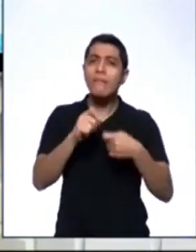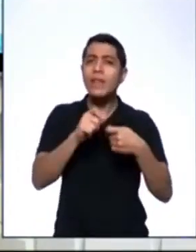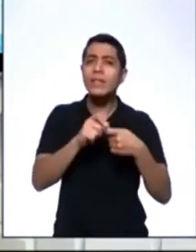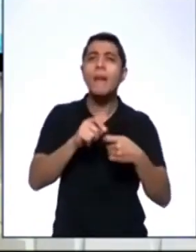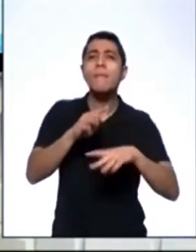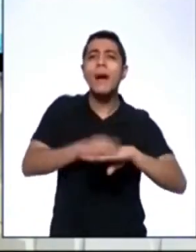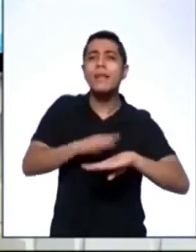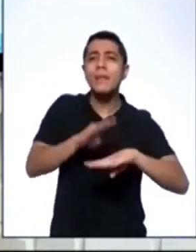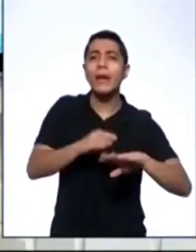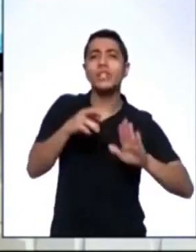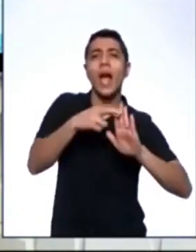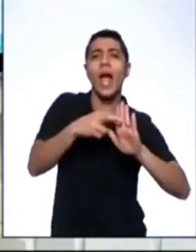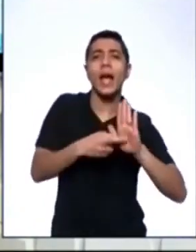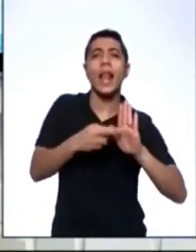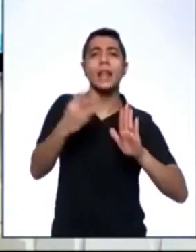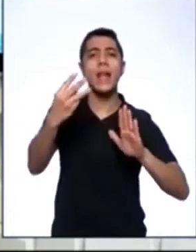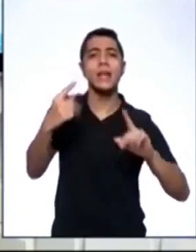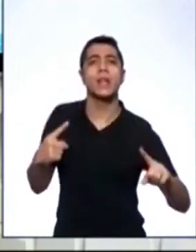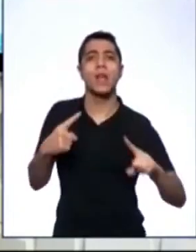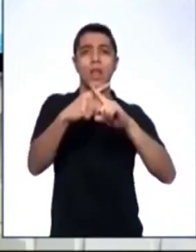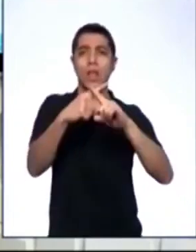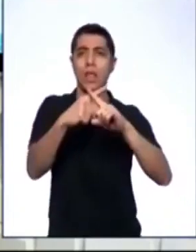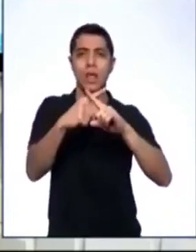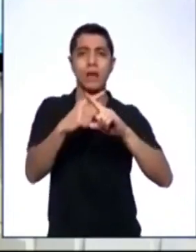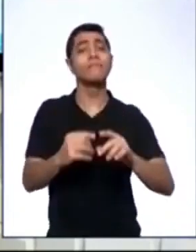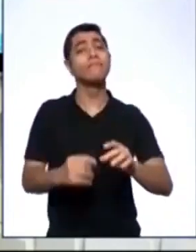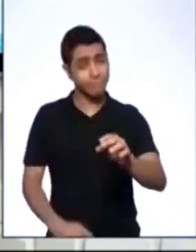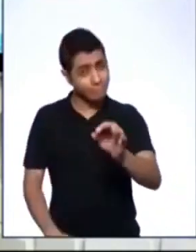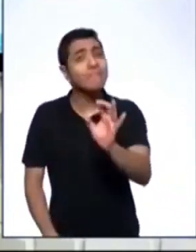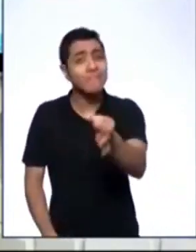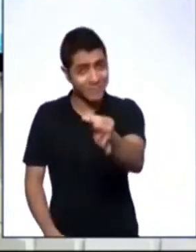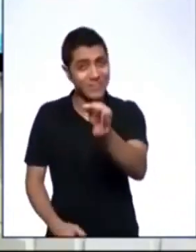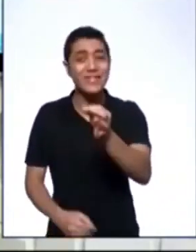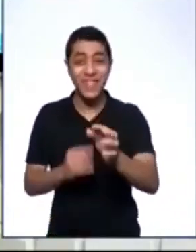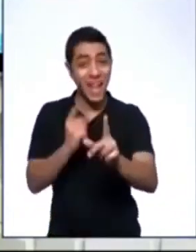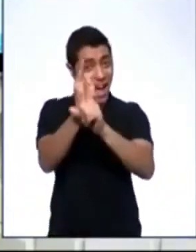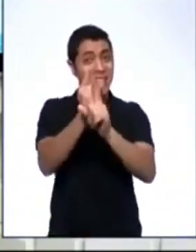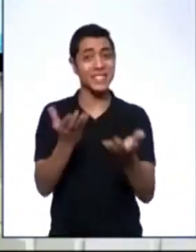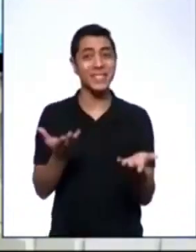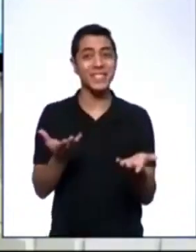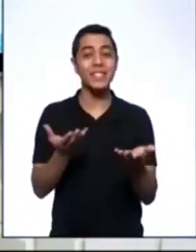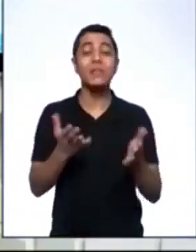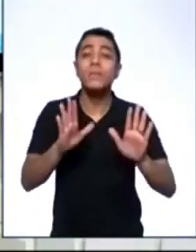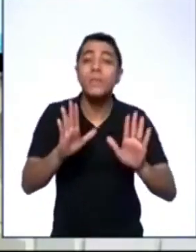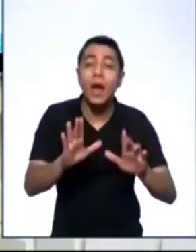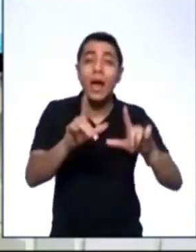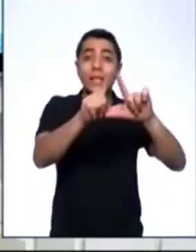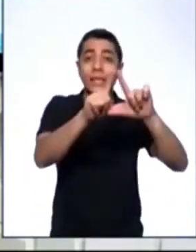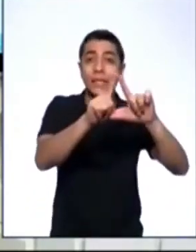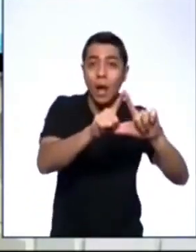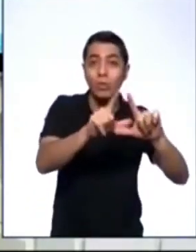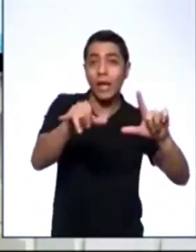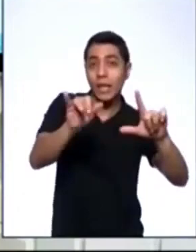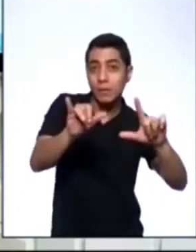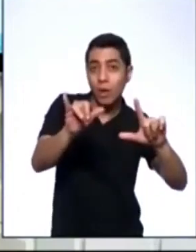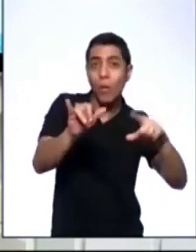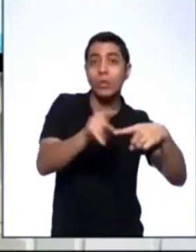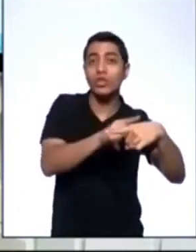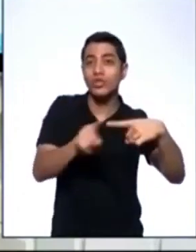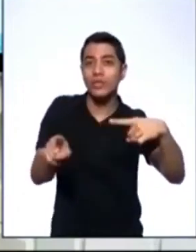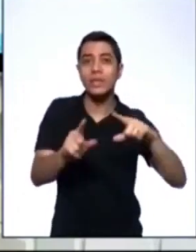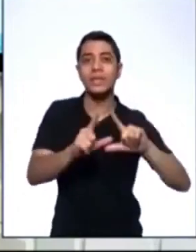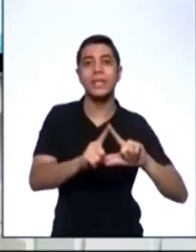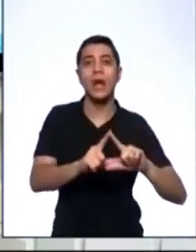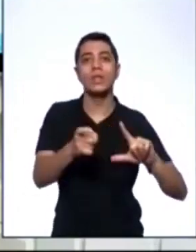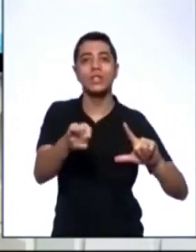exato mãe mas como você faz delta-y Delta x você tá achando a do a x mais